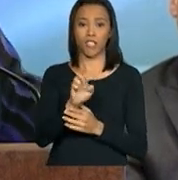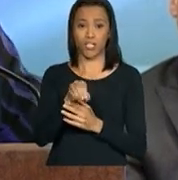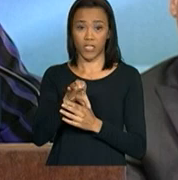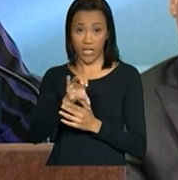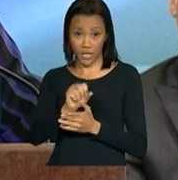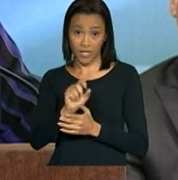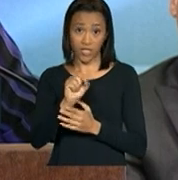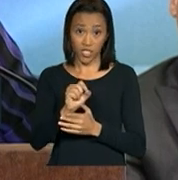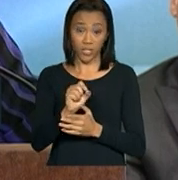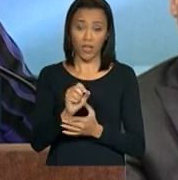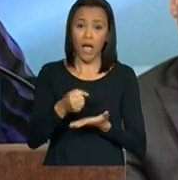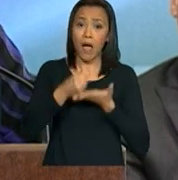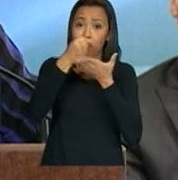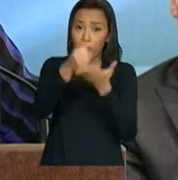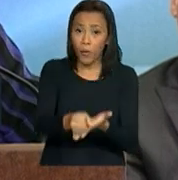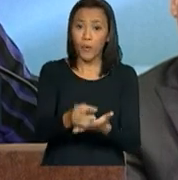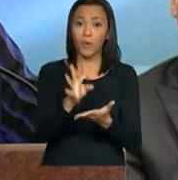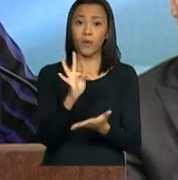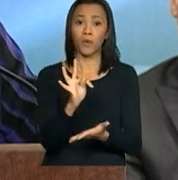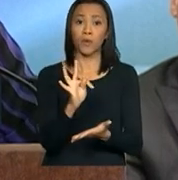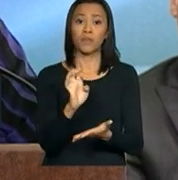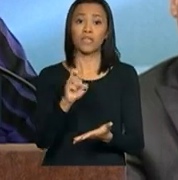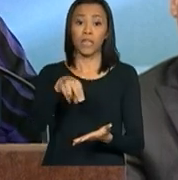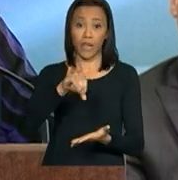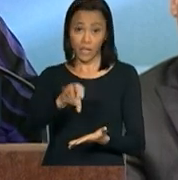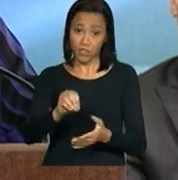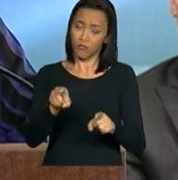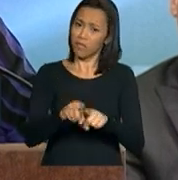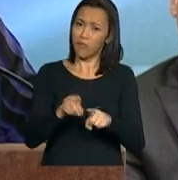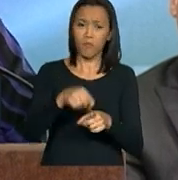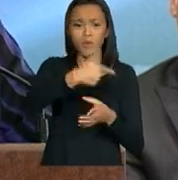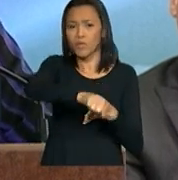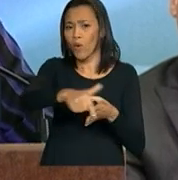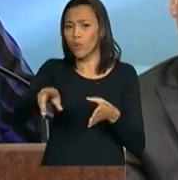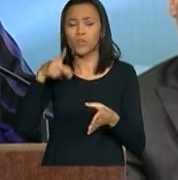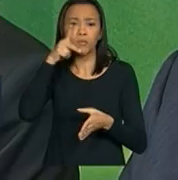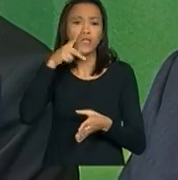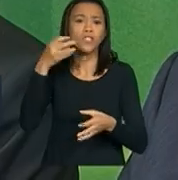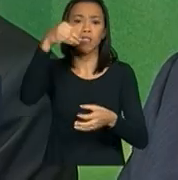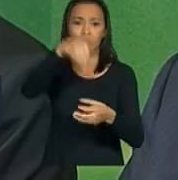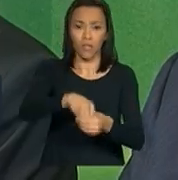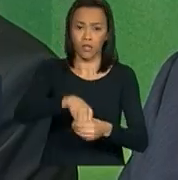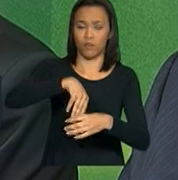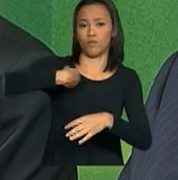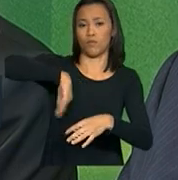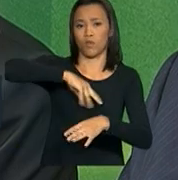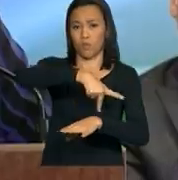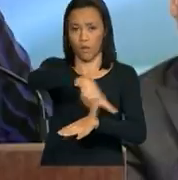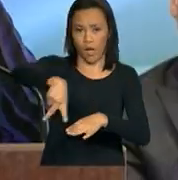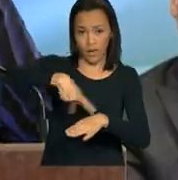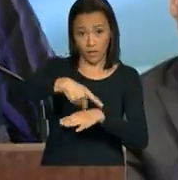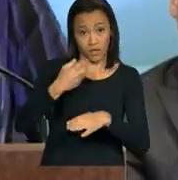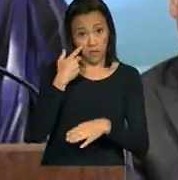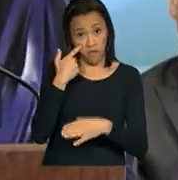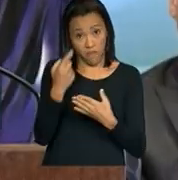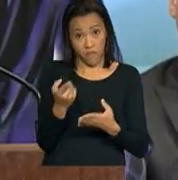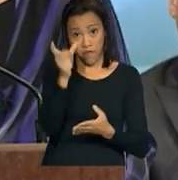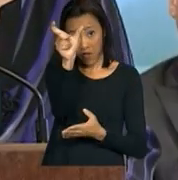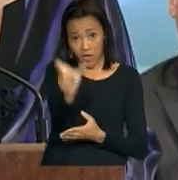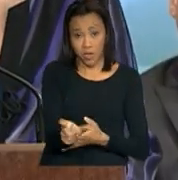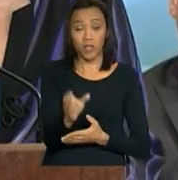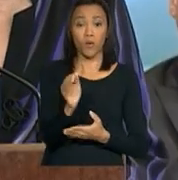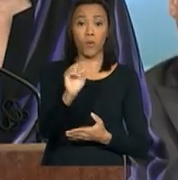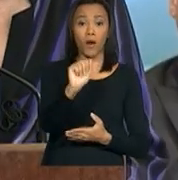também para toda uma política de armazenagem no nosso país vejam vocês que o Antônio o Antônio